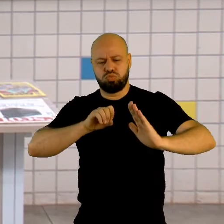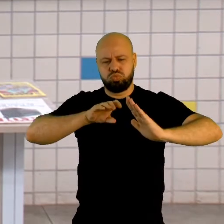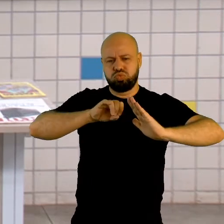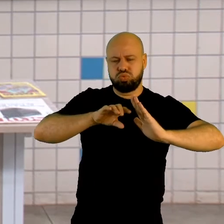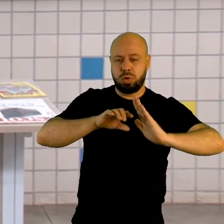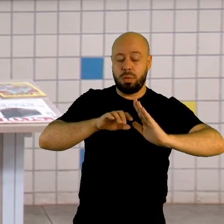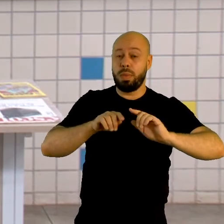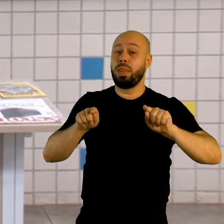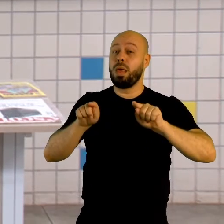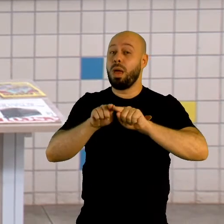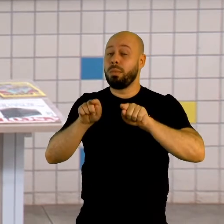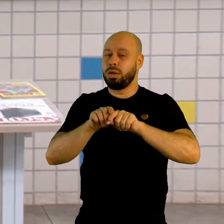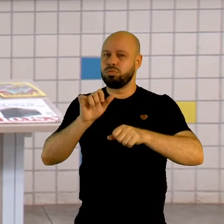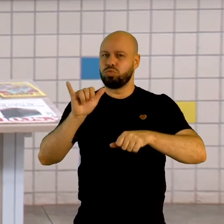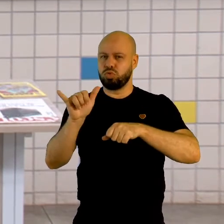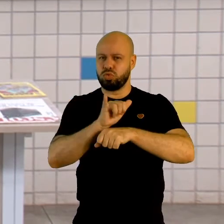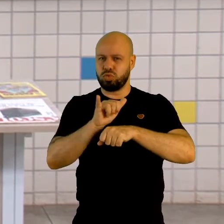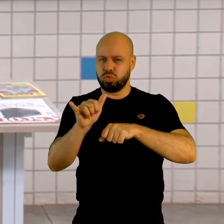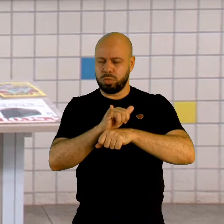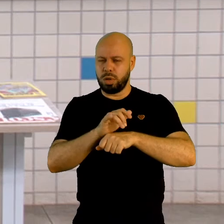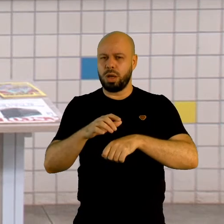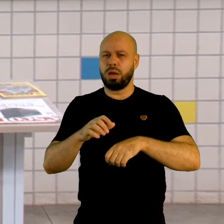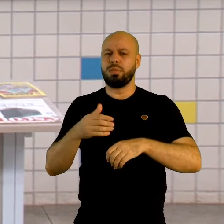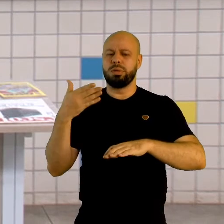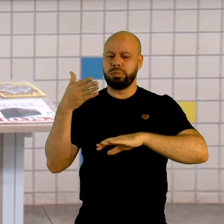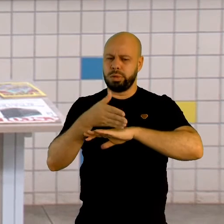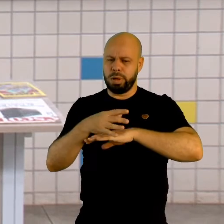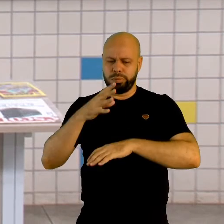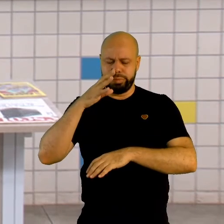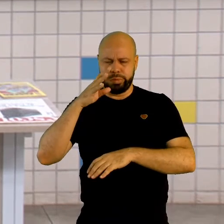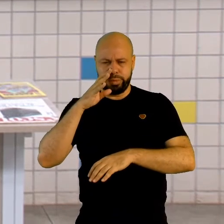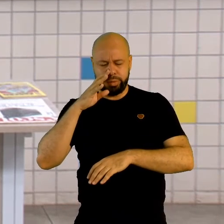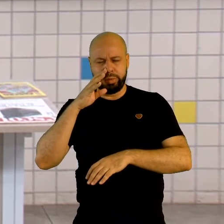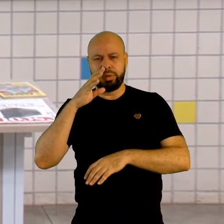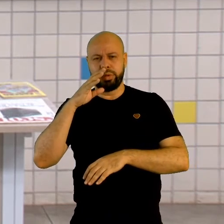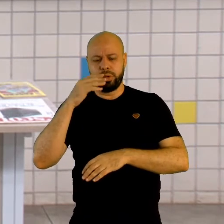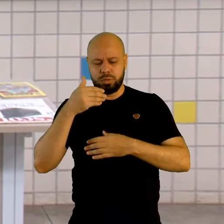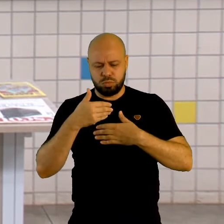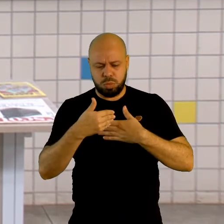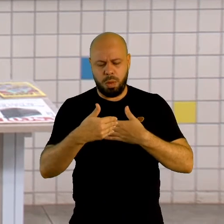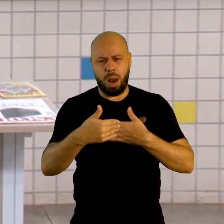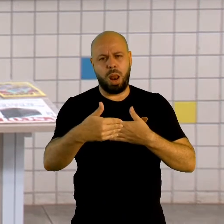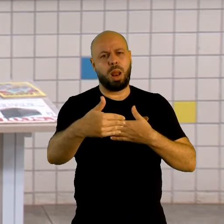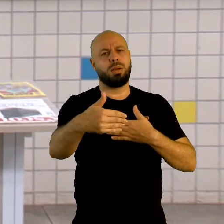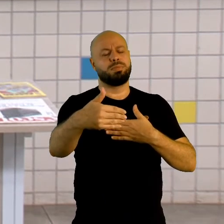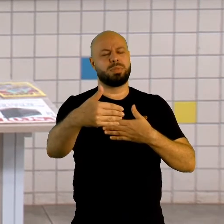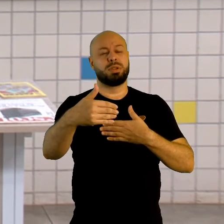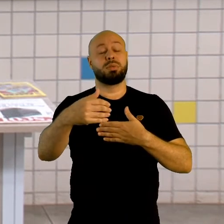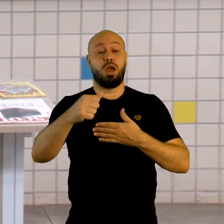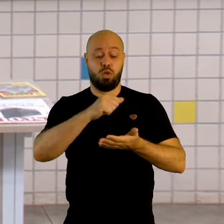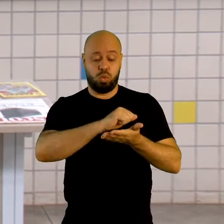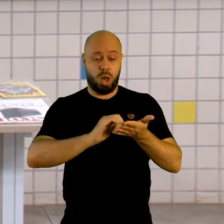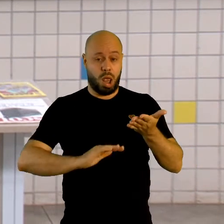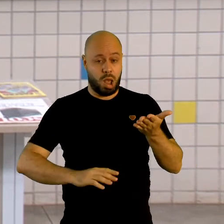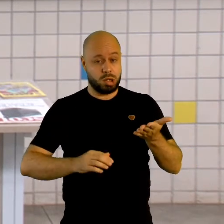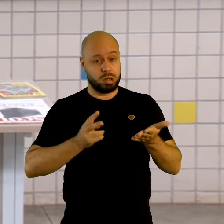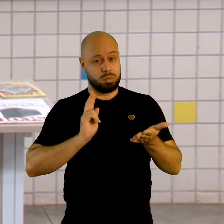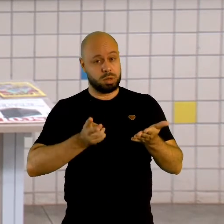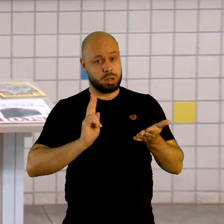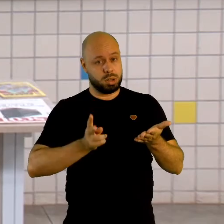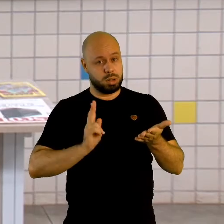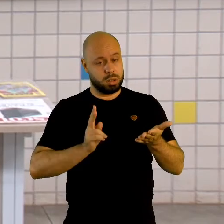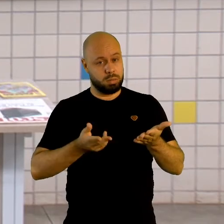do YouTube. Não deixem de acessar e acompanhar as teleaulas e fazer todas as atividades